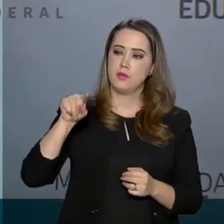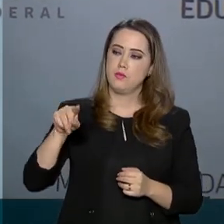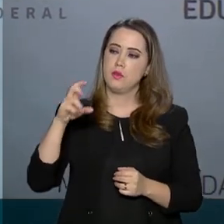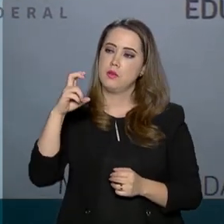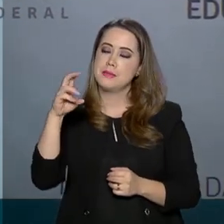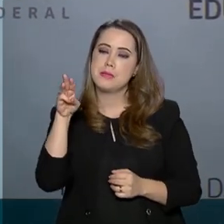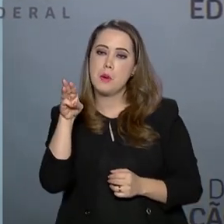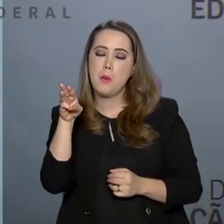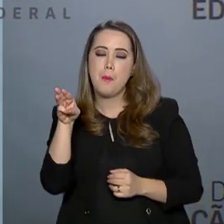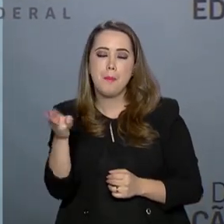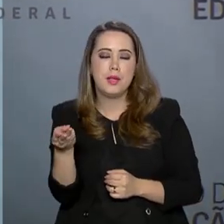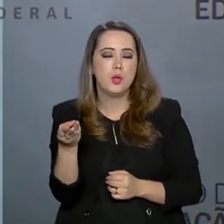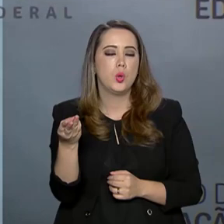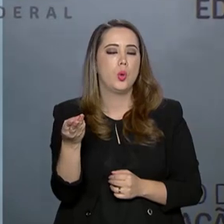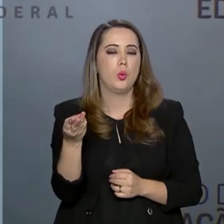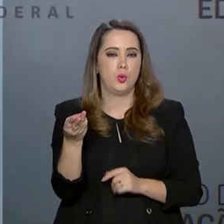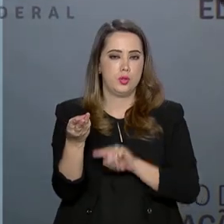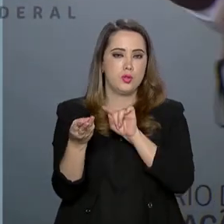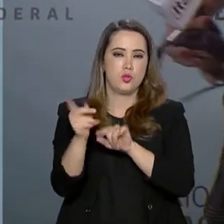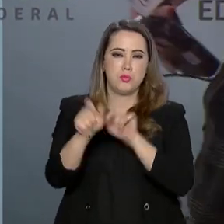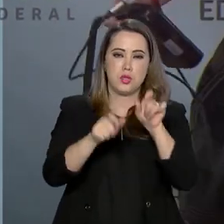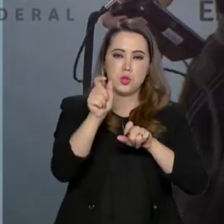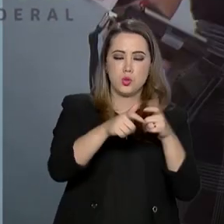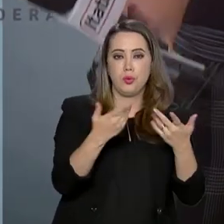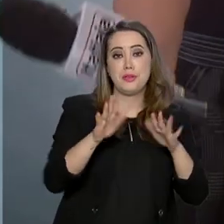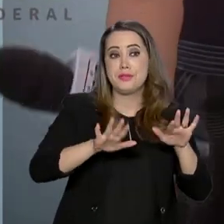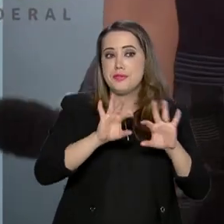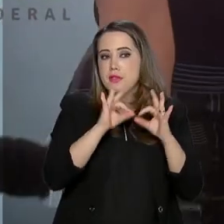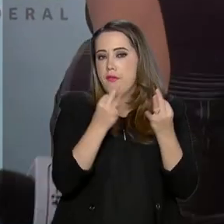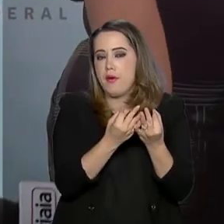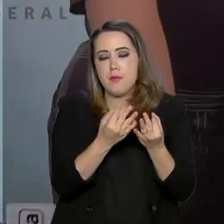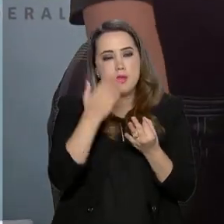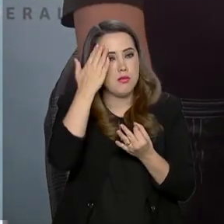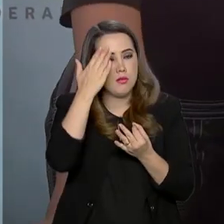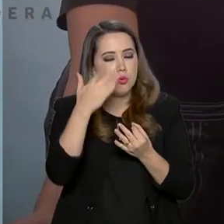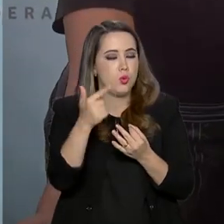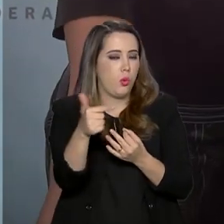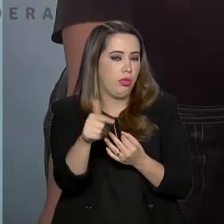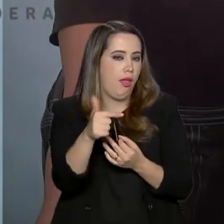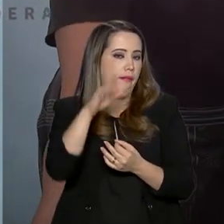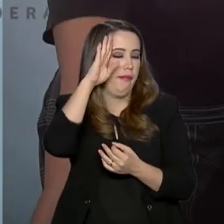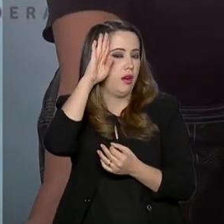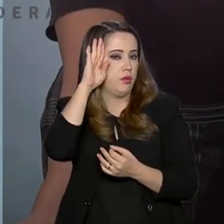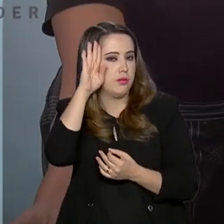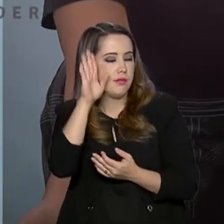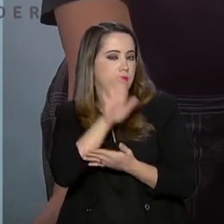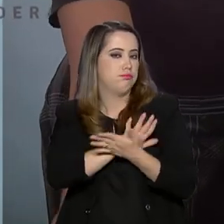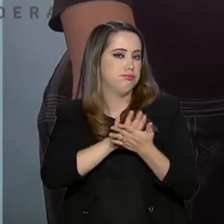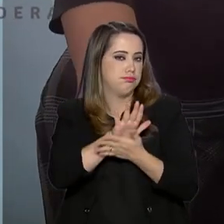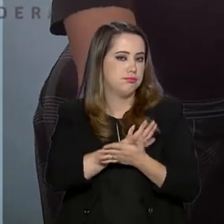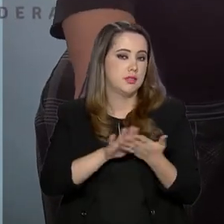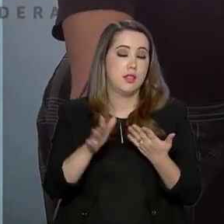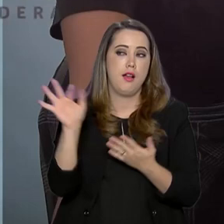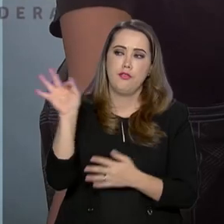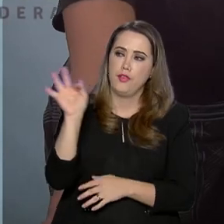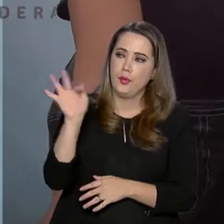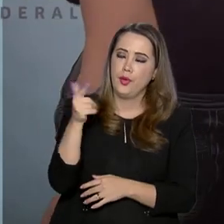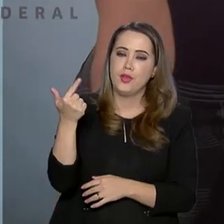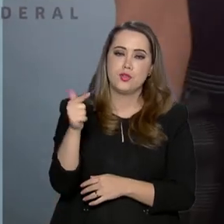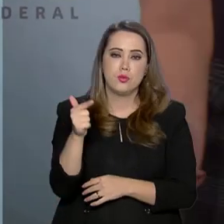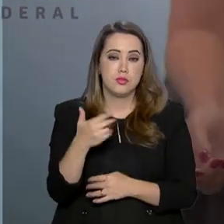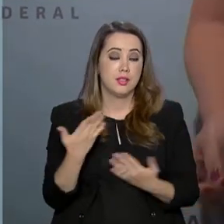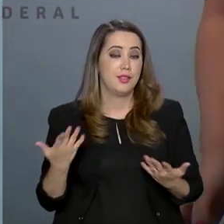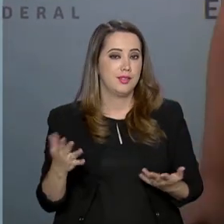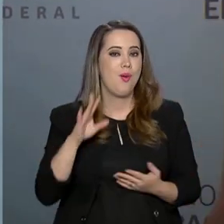deles a família não tem educação superior então ele está mexendo com o sonho de muitas pessoas né então assim são vagas que